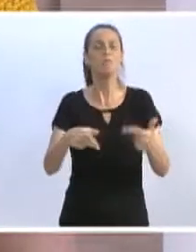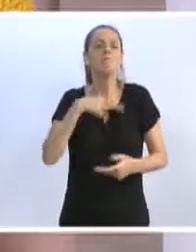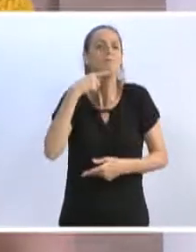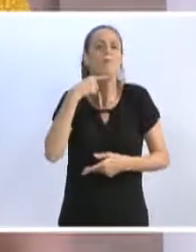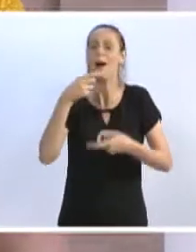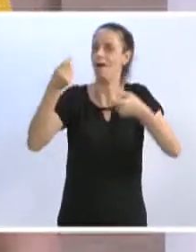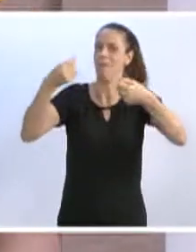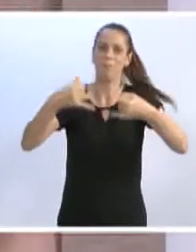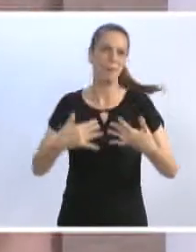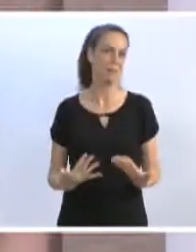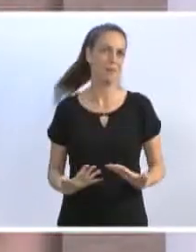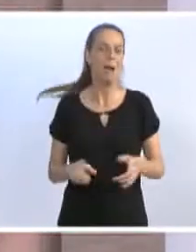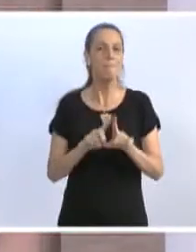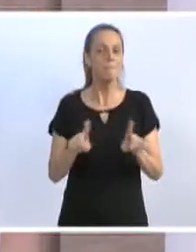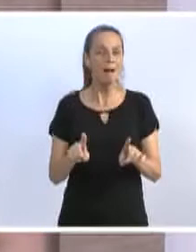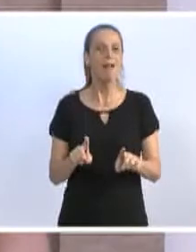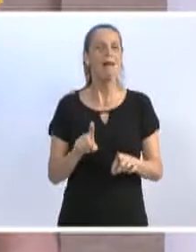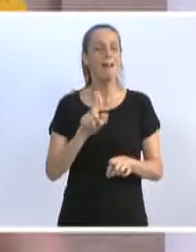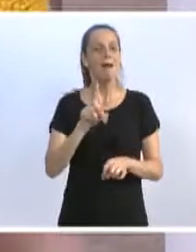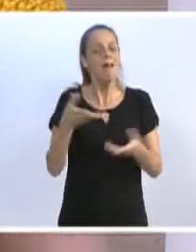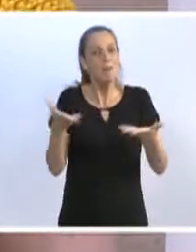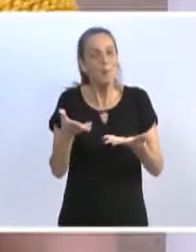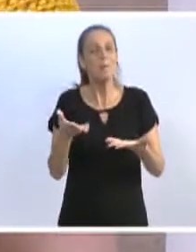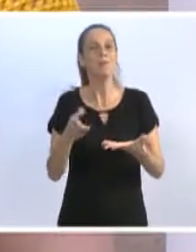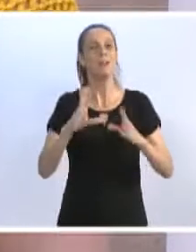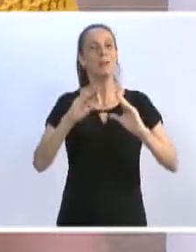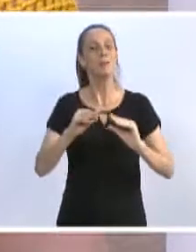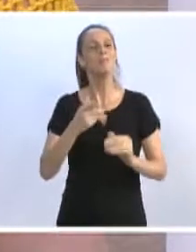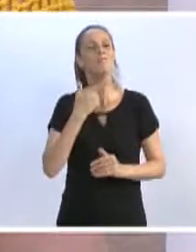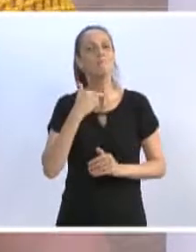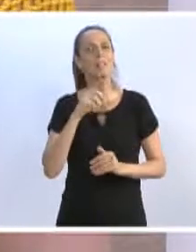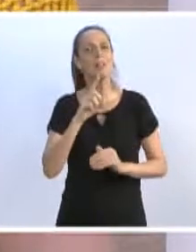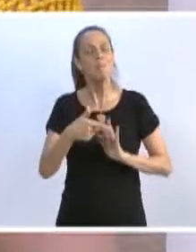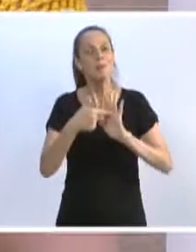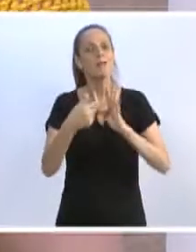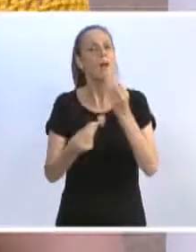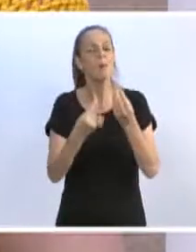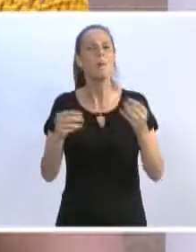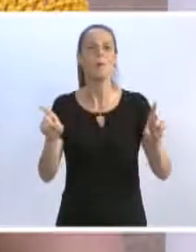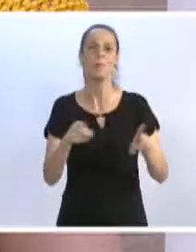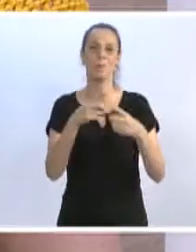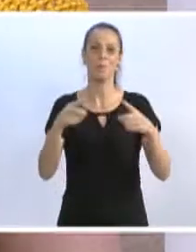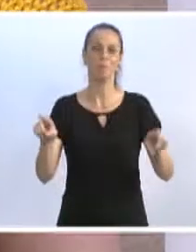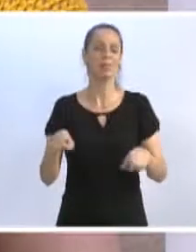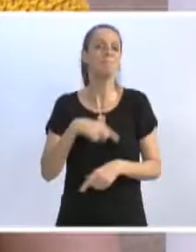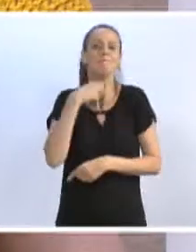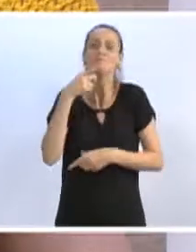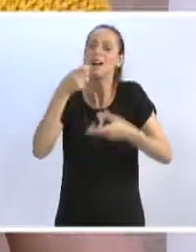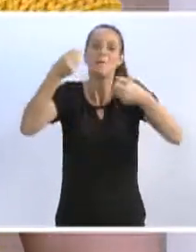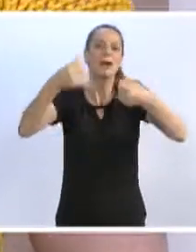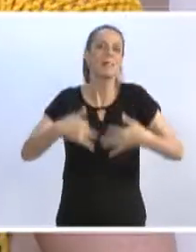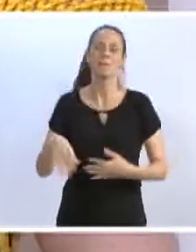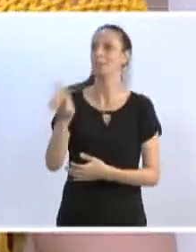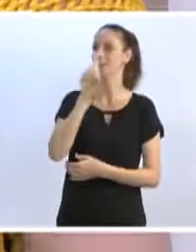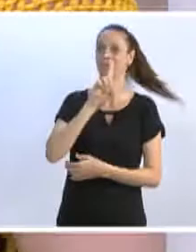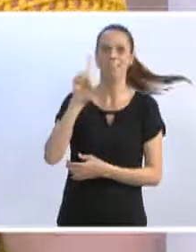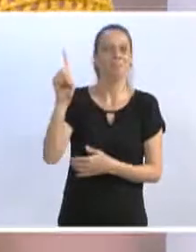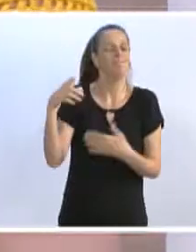explicar, é exatamente isso que eu quero cantar essa noite. Porque, de fato, ninguém explica a Deus.